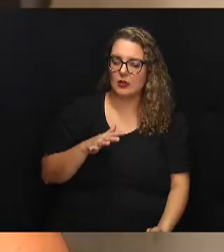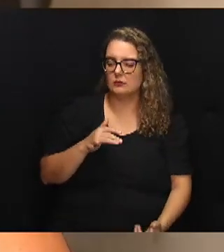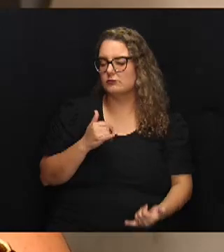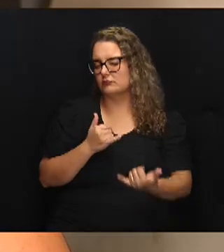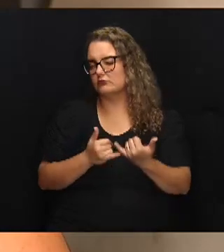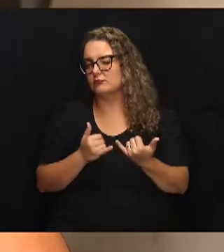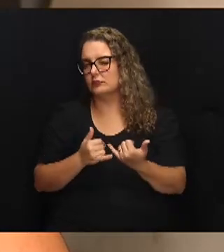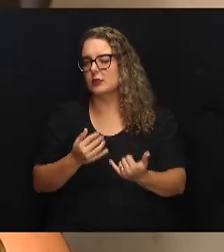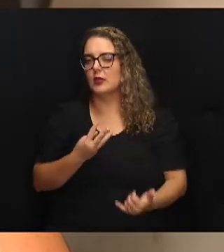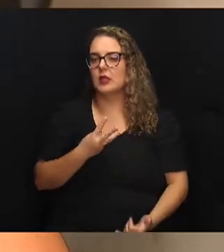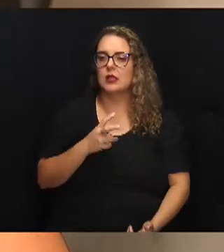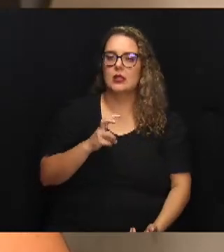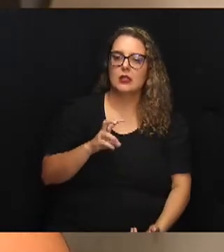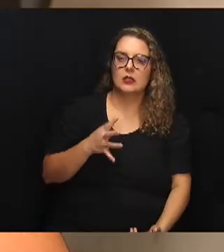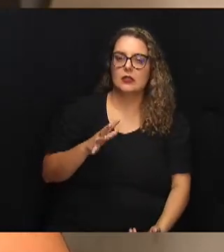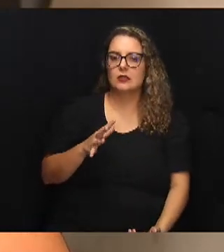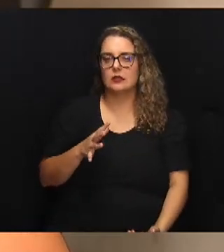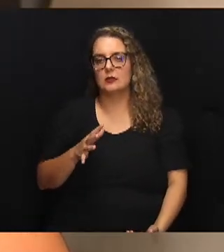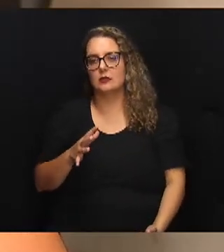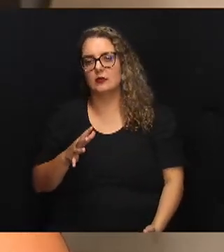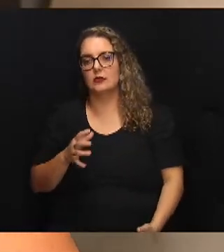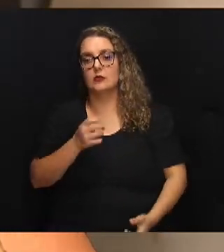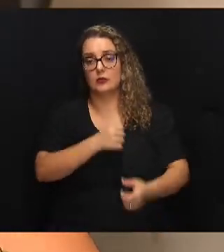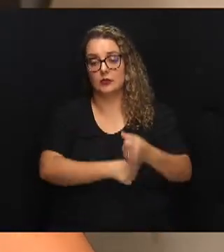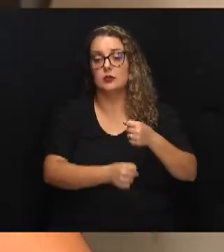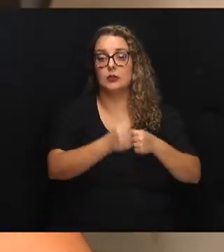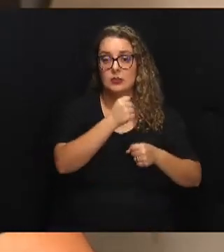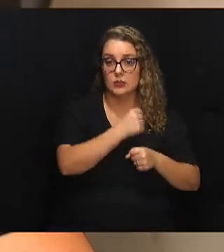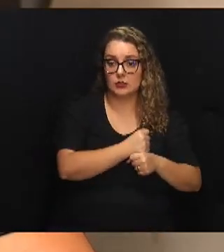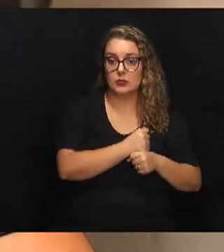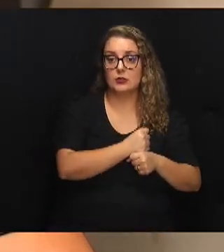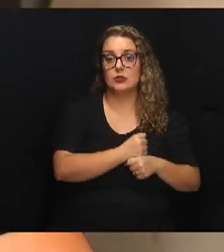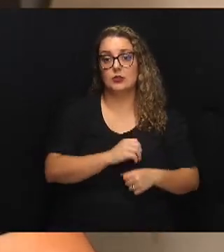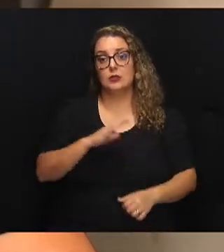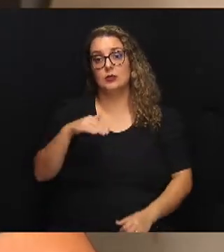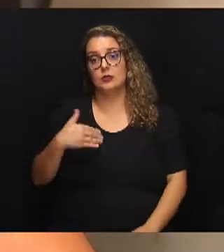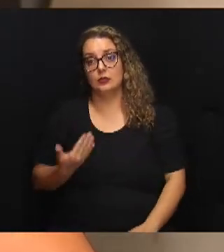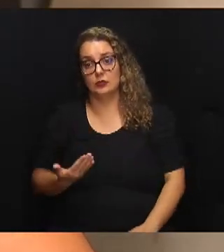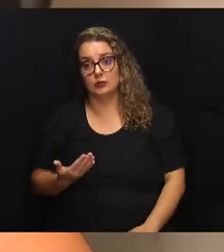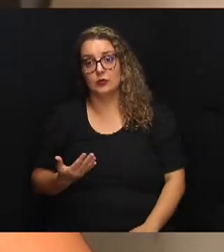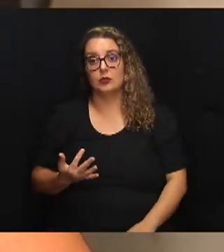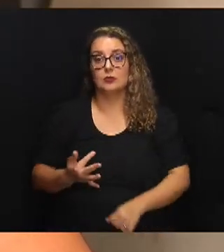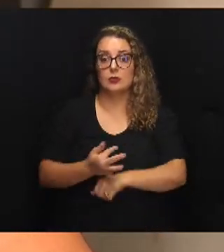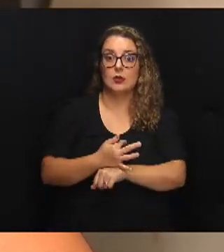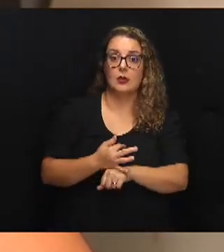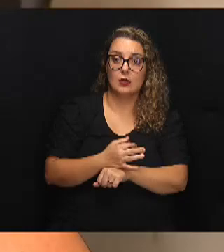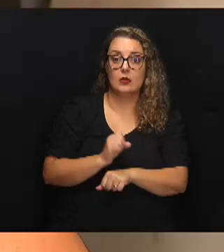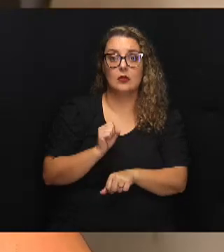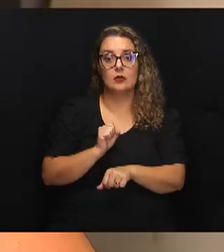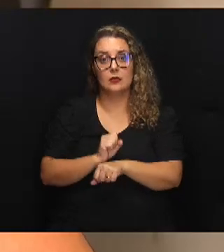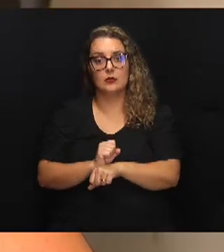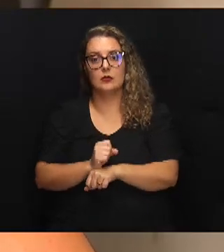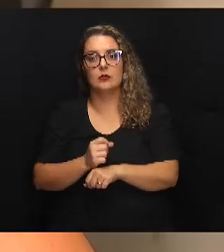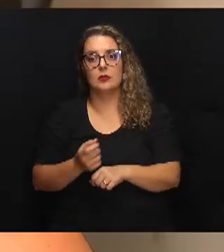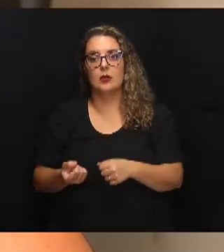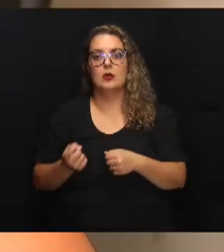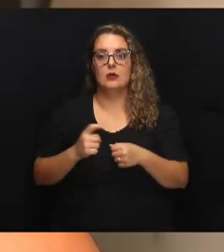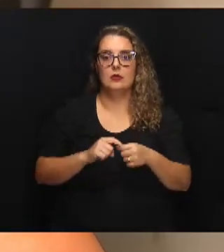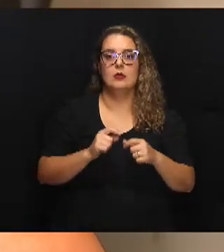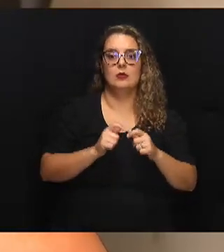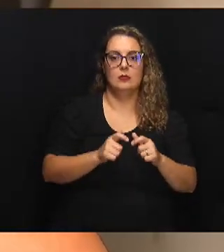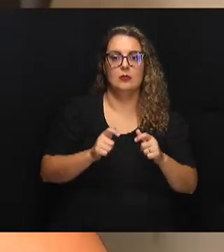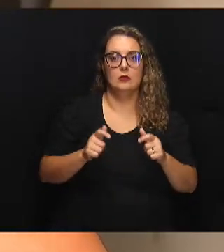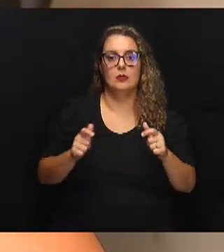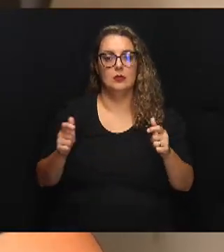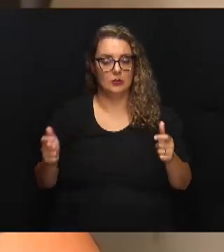de 35 mais ou menos no ano passado. Aí quando chega o recesso o pessoal dá uma pausa e vai voltando